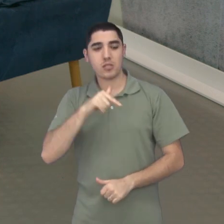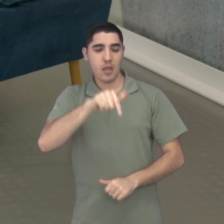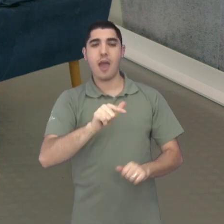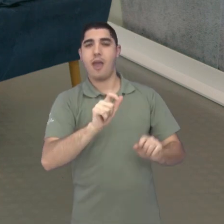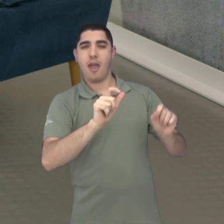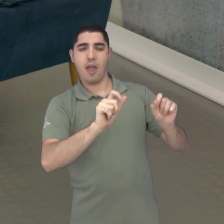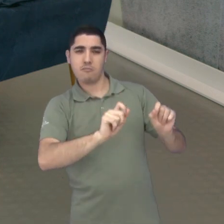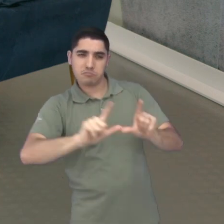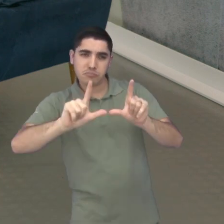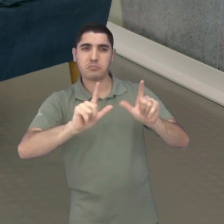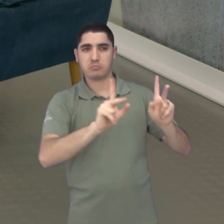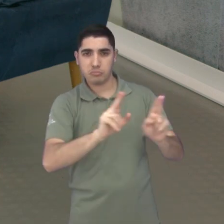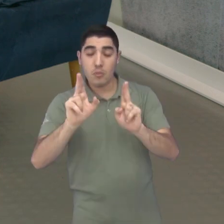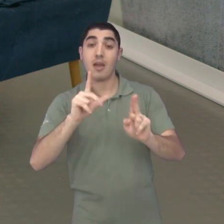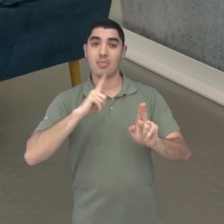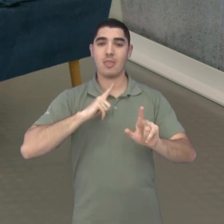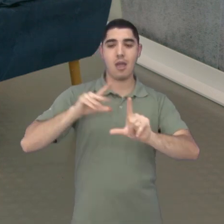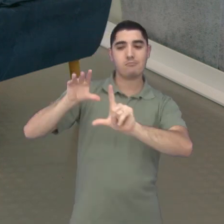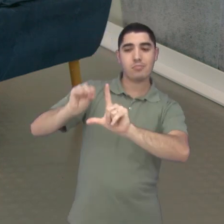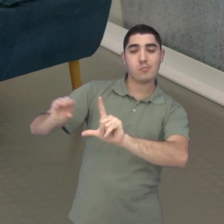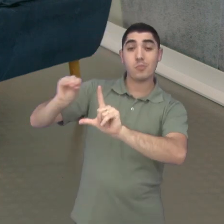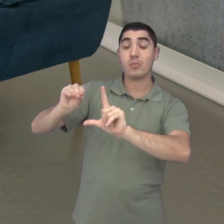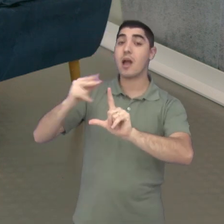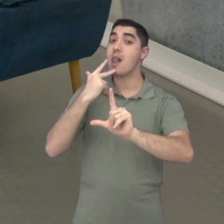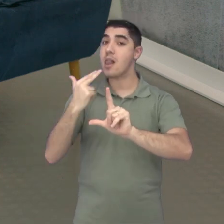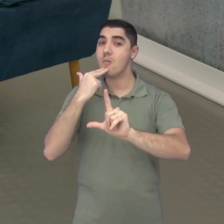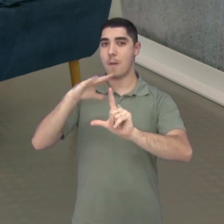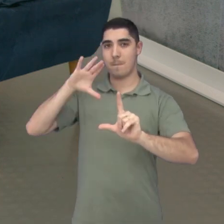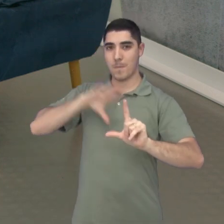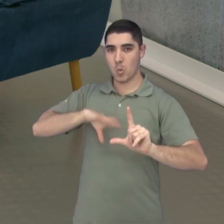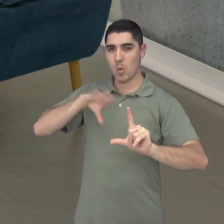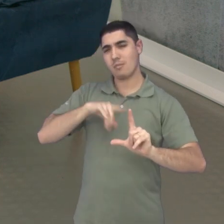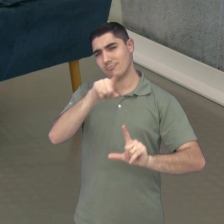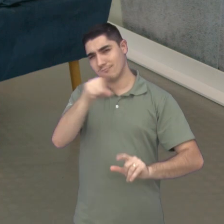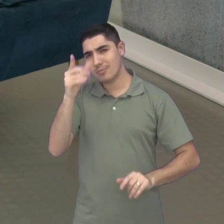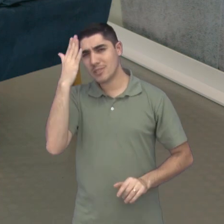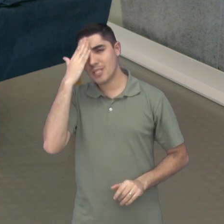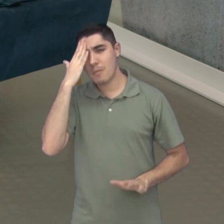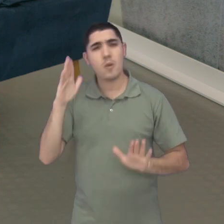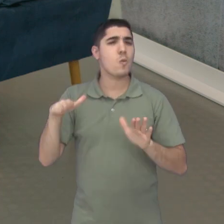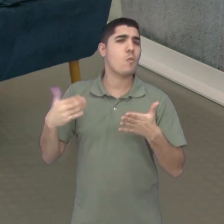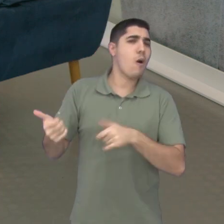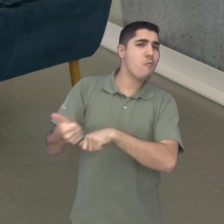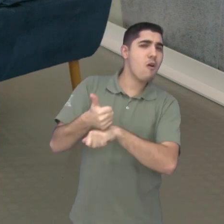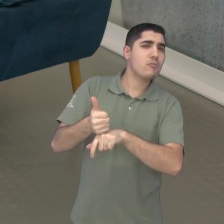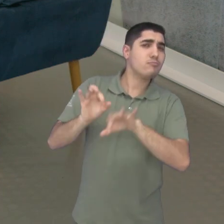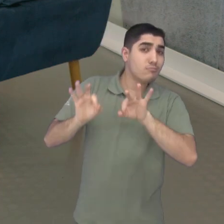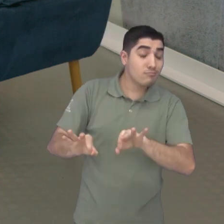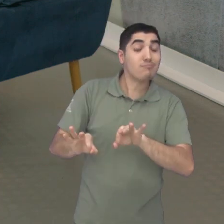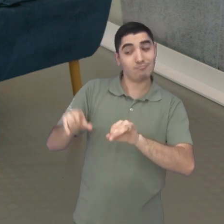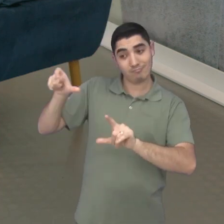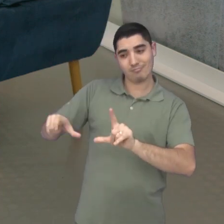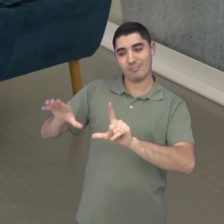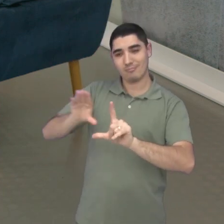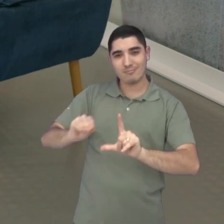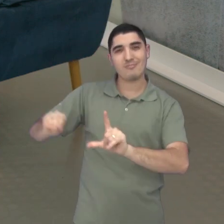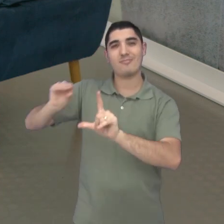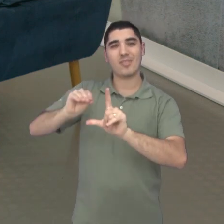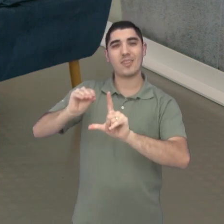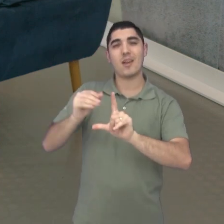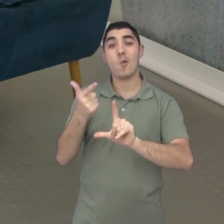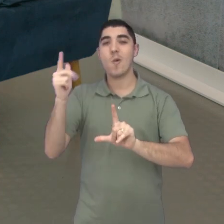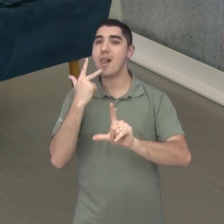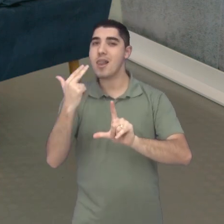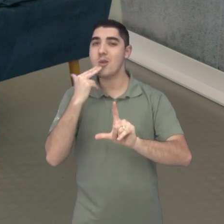com dublagem em português. E você já sabe, né? Qual é o profissional que estamos falando? É o dublador. E